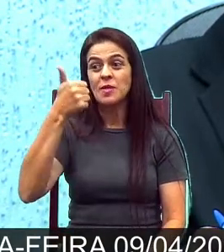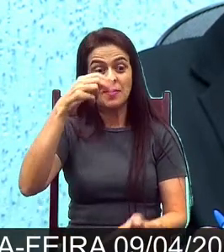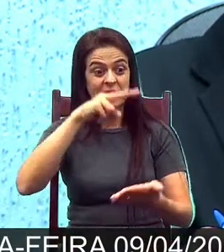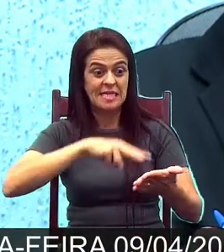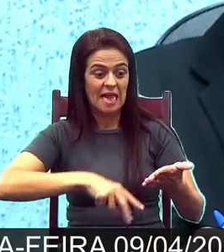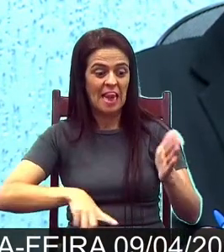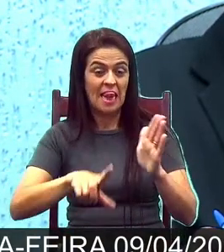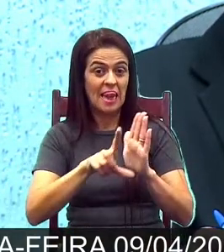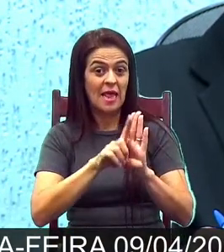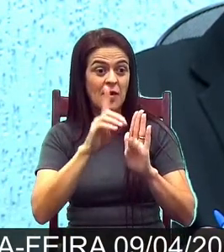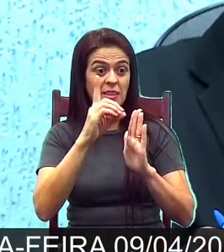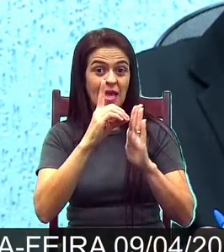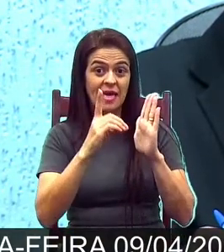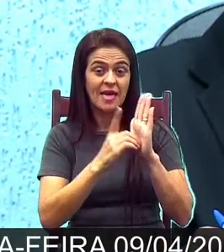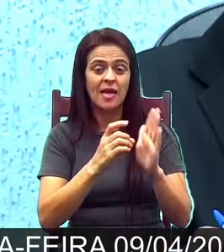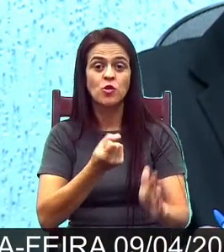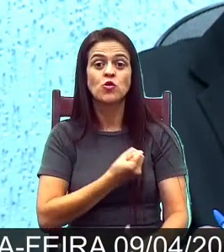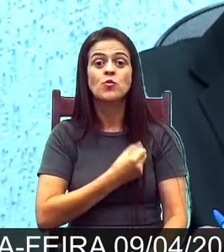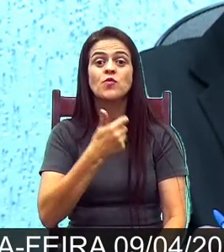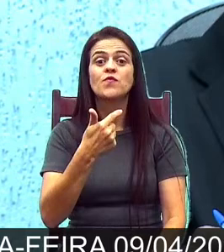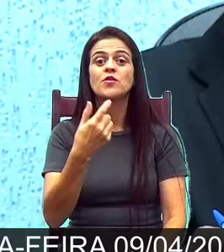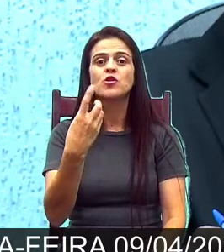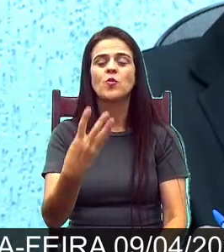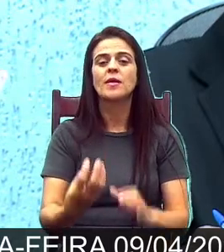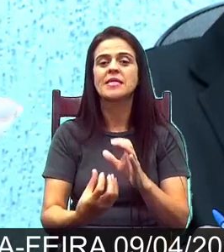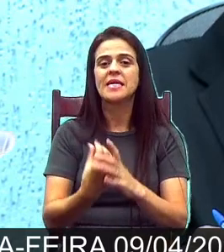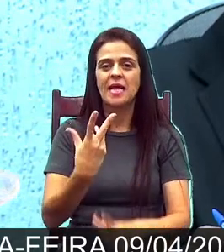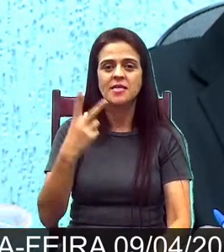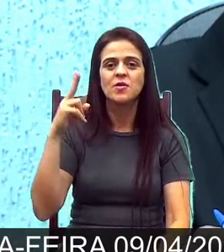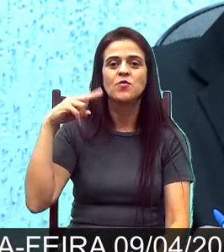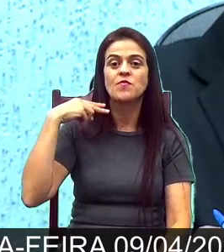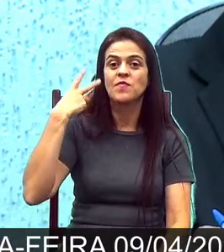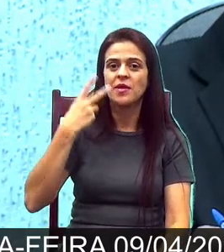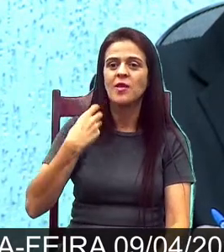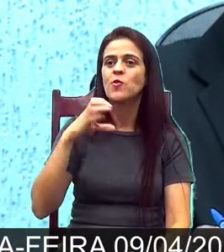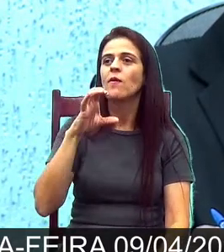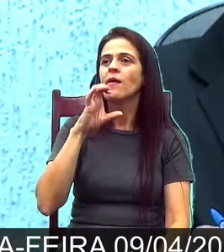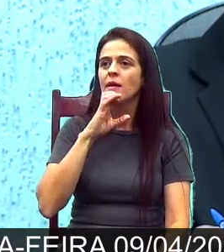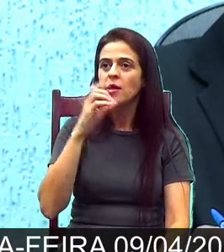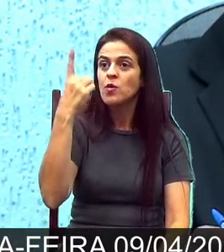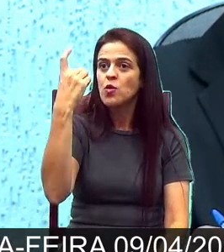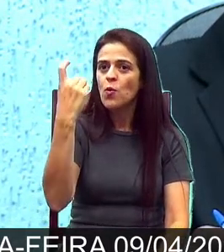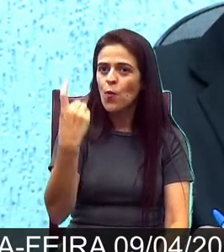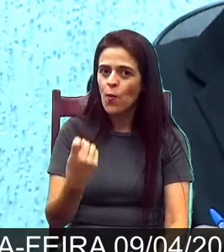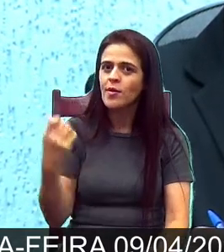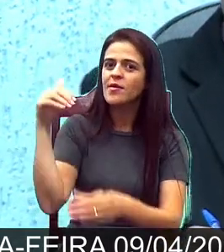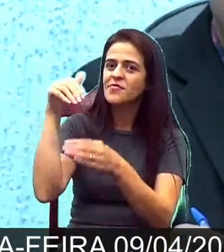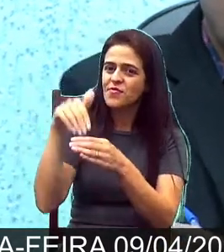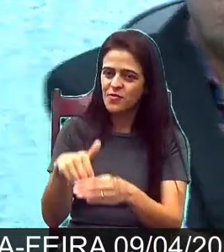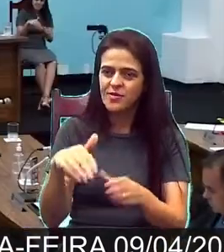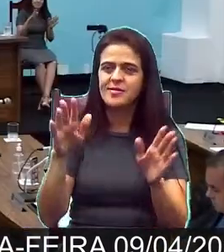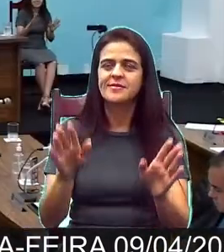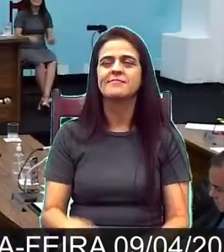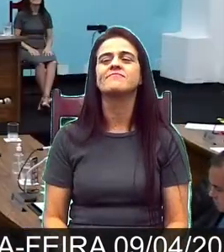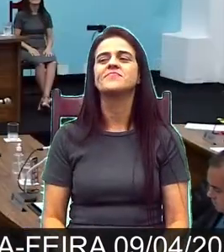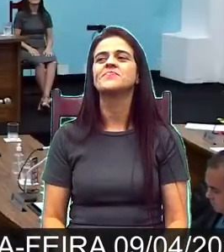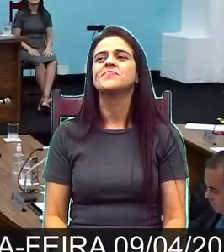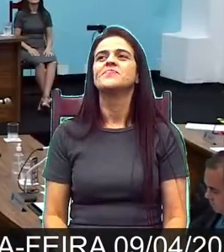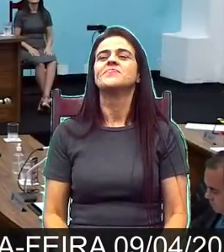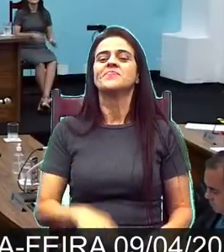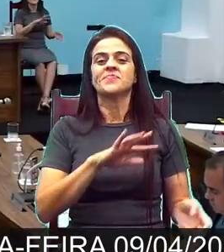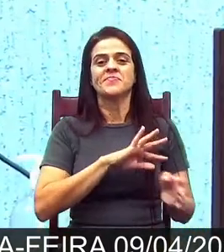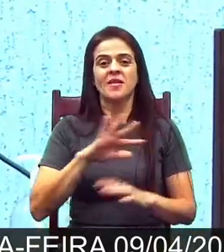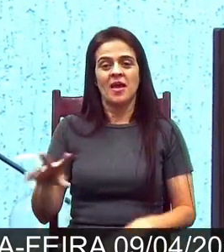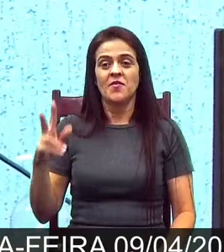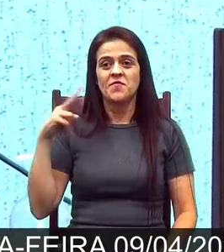legislativo número 5/2024, de autoria do vereador Cleuber Vaz. O projeto está em primeira e única votação. De autoria do nobre irmão, sargento Cleuber José